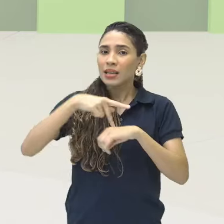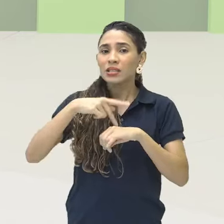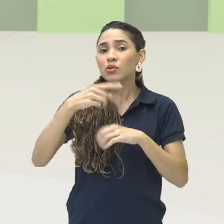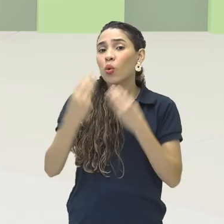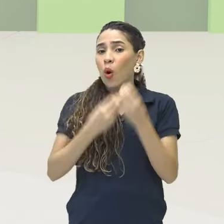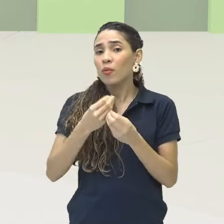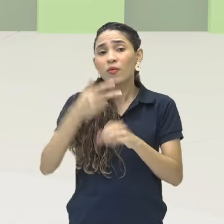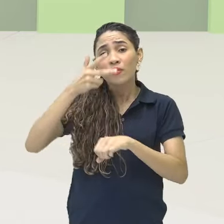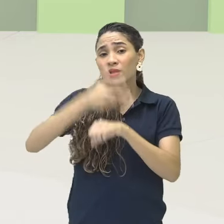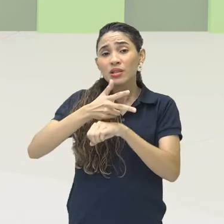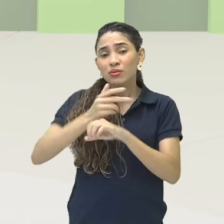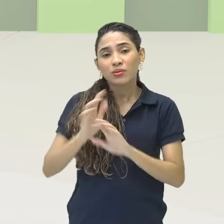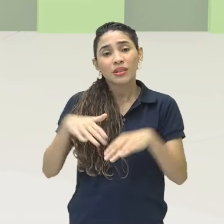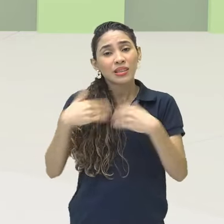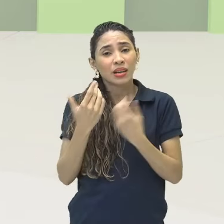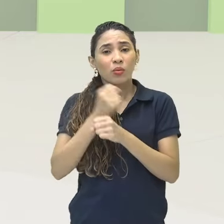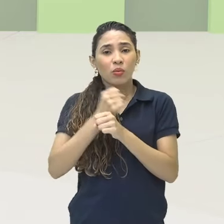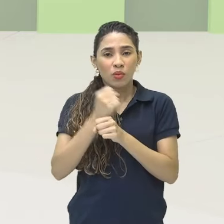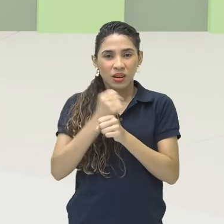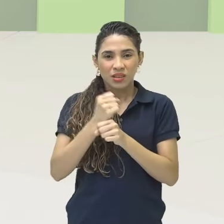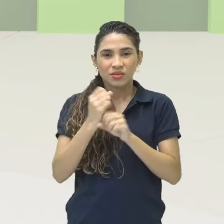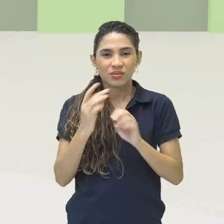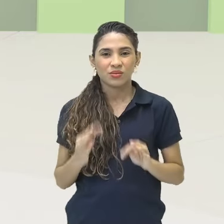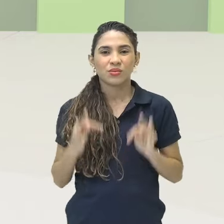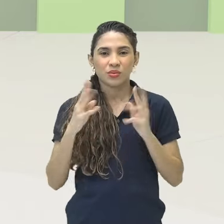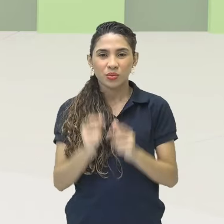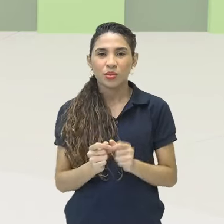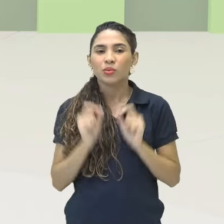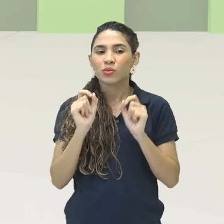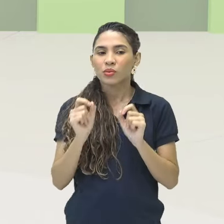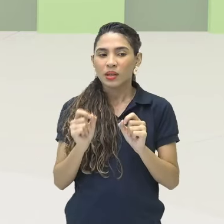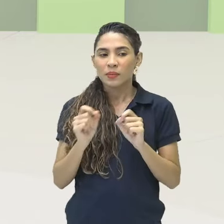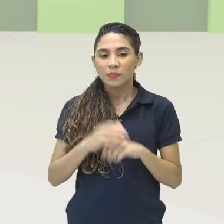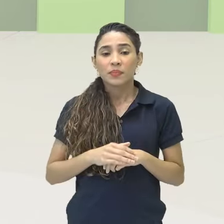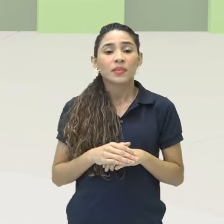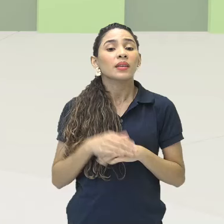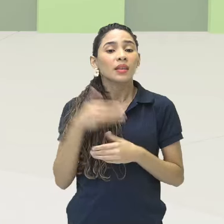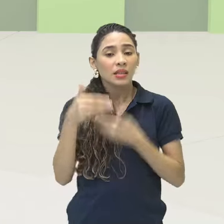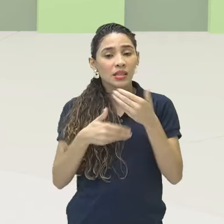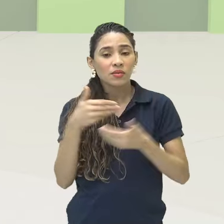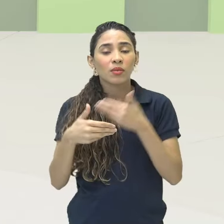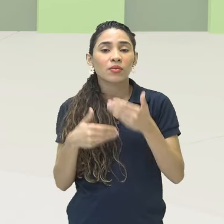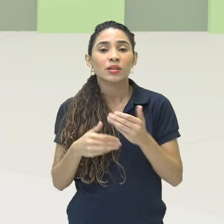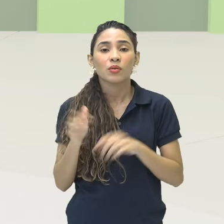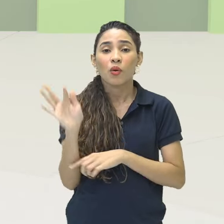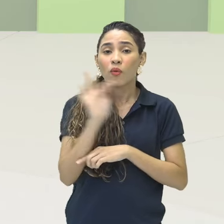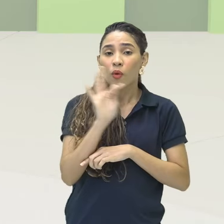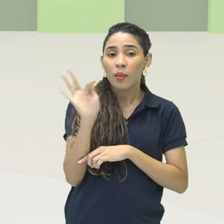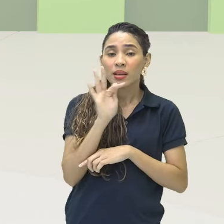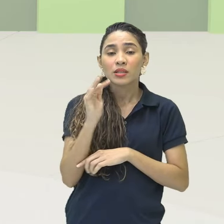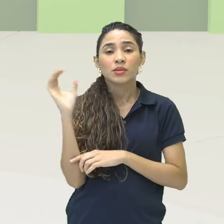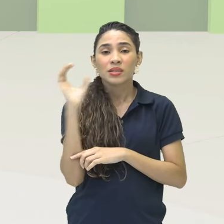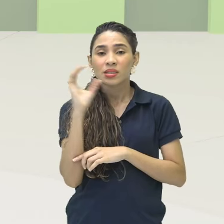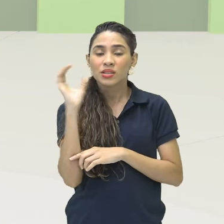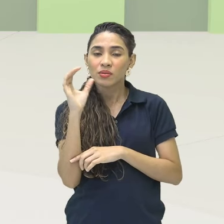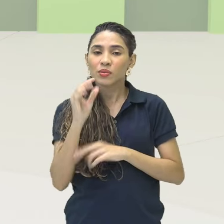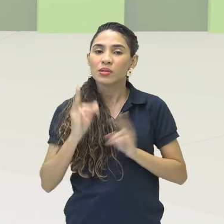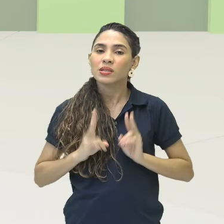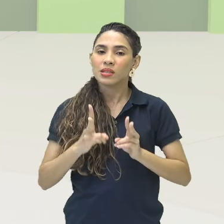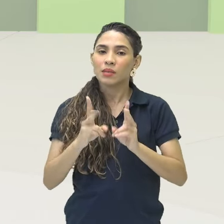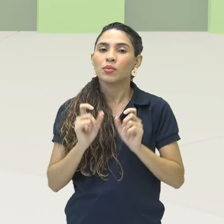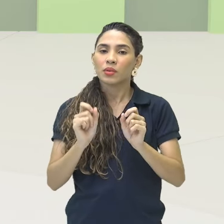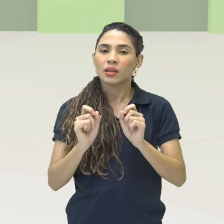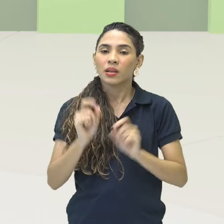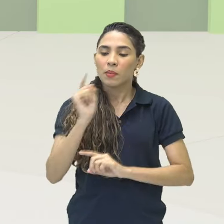né? Então, com o passar dos anos, foi sendo todo desenvolvido aí o formalismo científico, né? Sempre